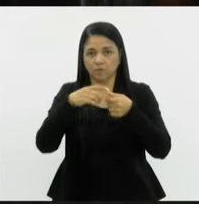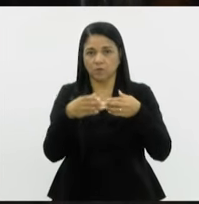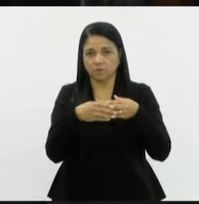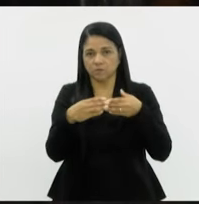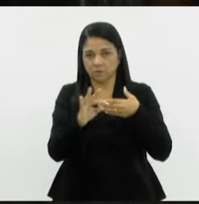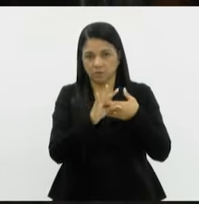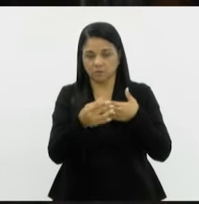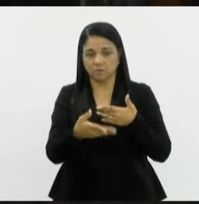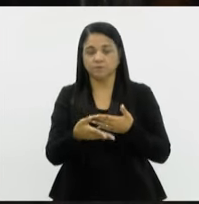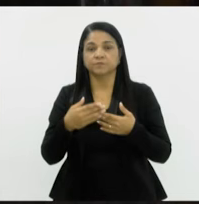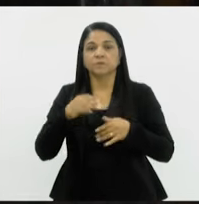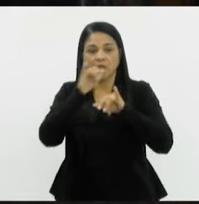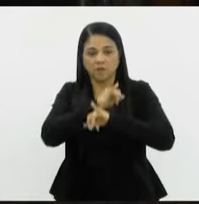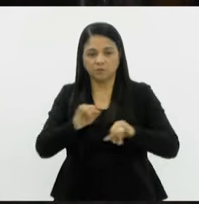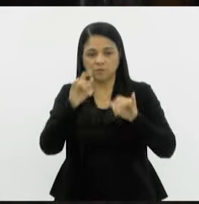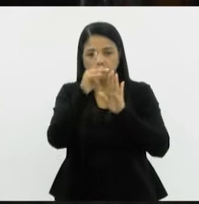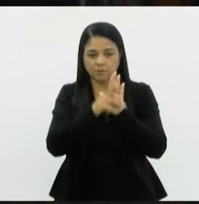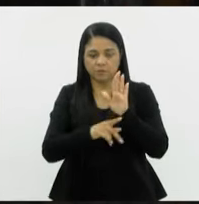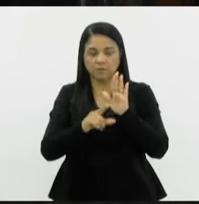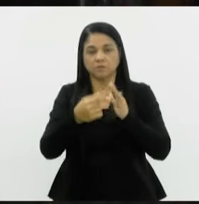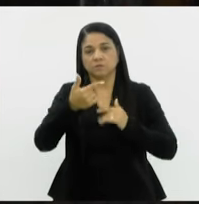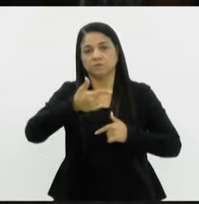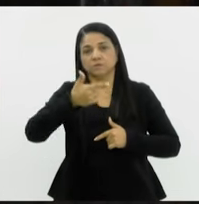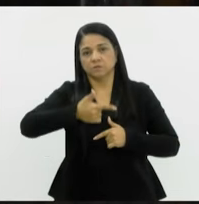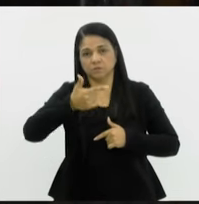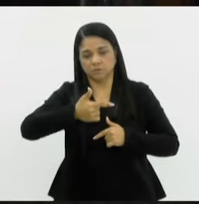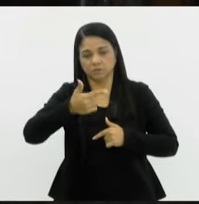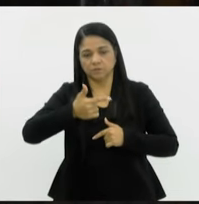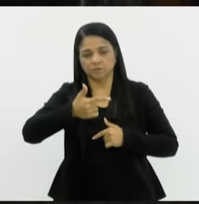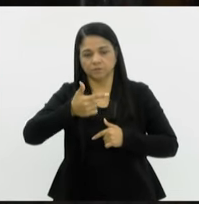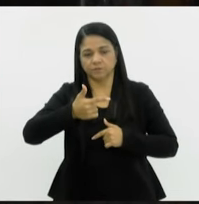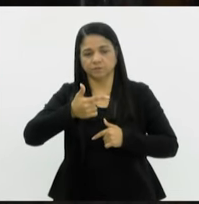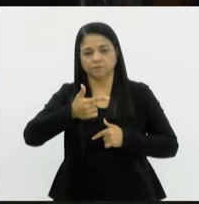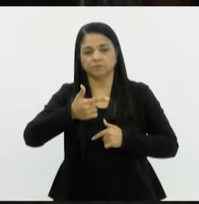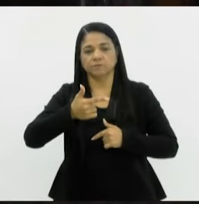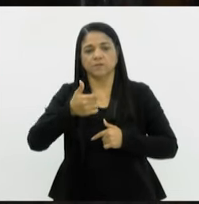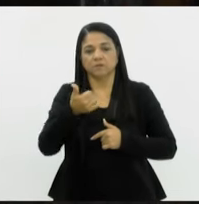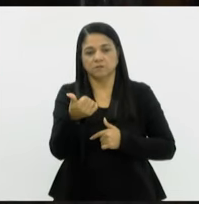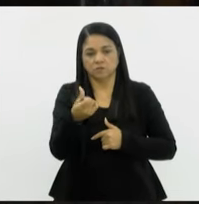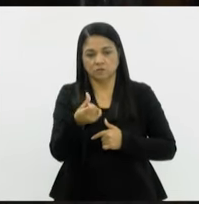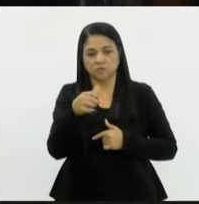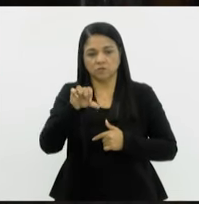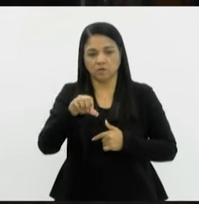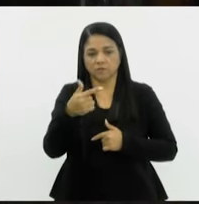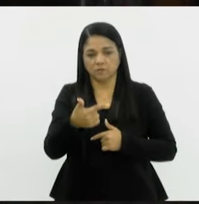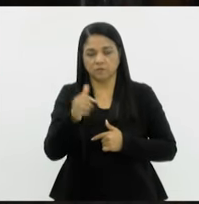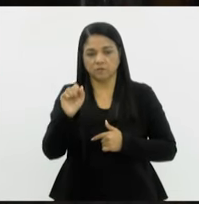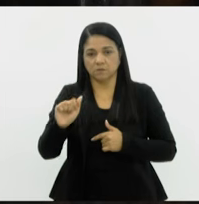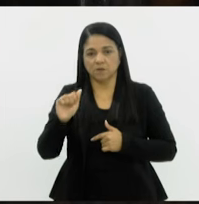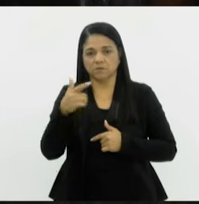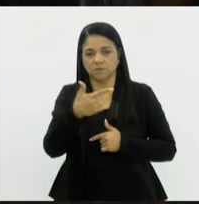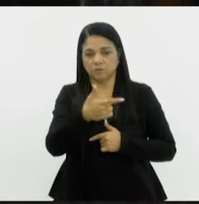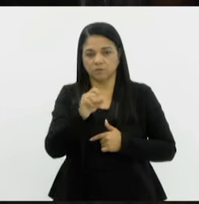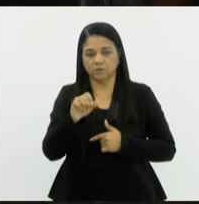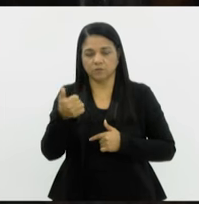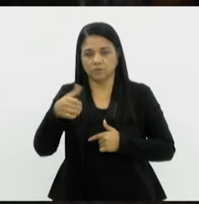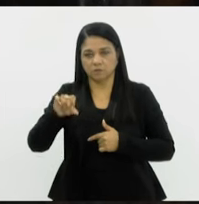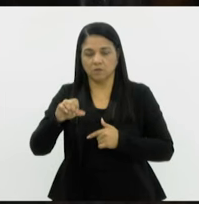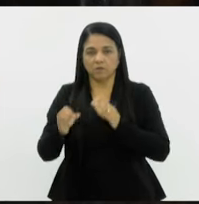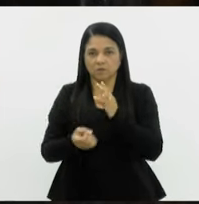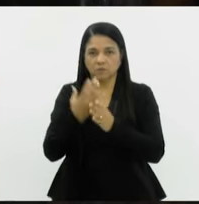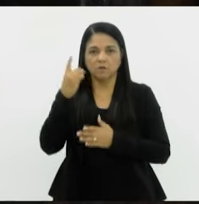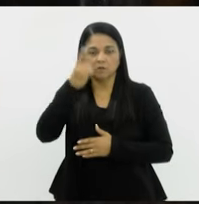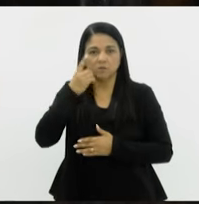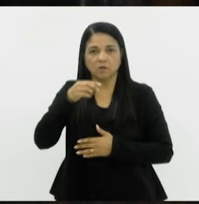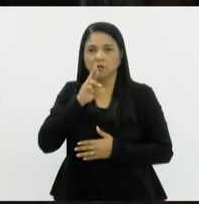comissões. Anuncio, em segunda discussão, redação do vencido, projeto de lei número 1692-A de 2019, de autoria do